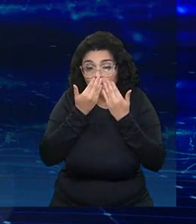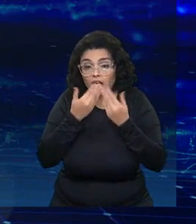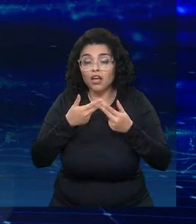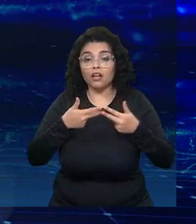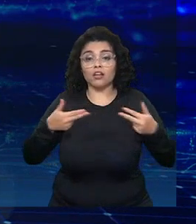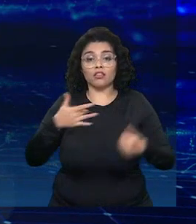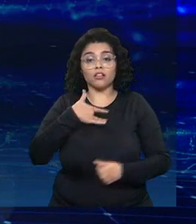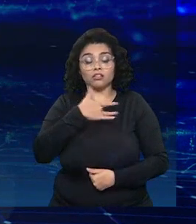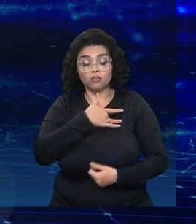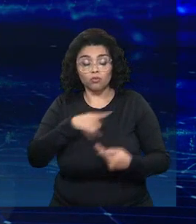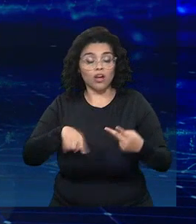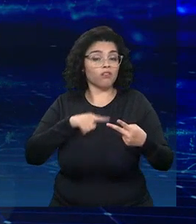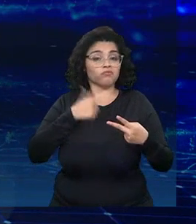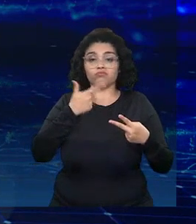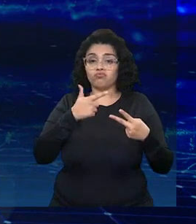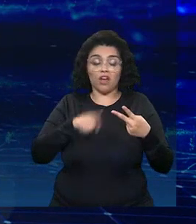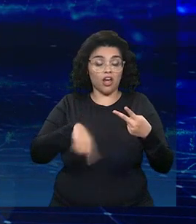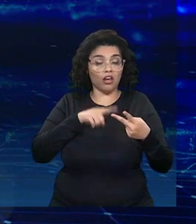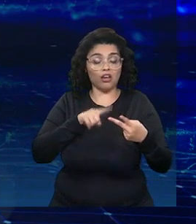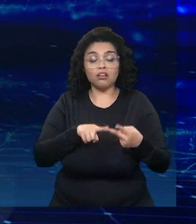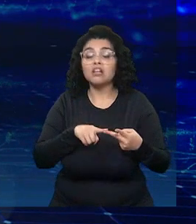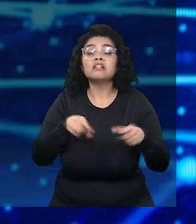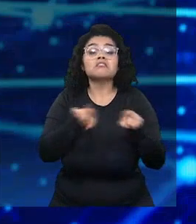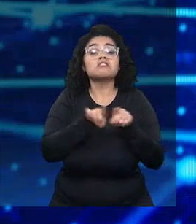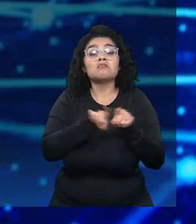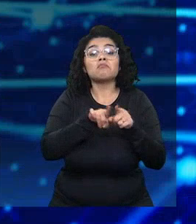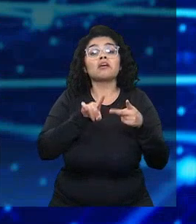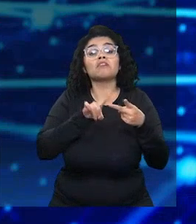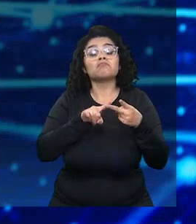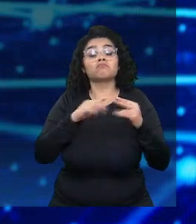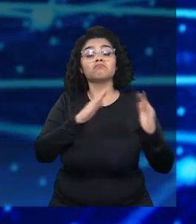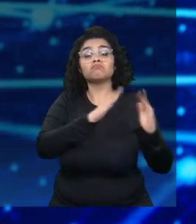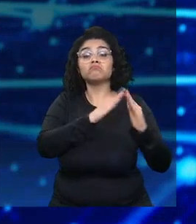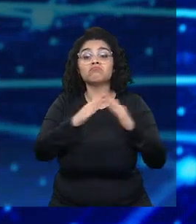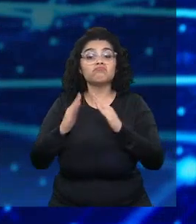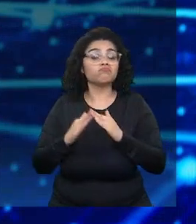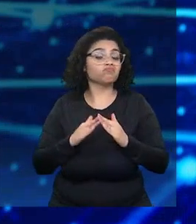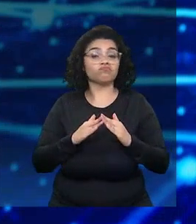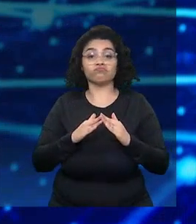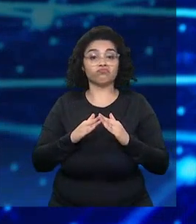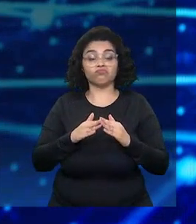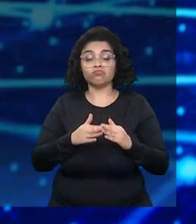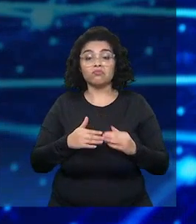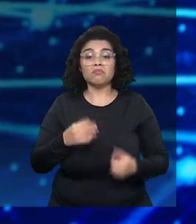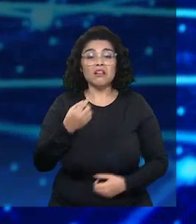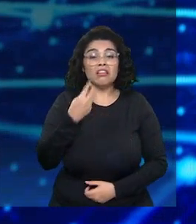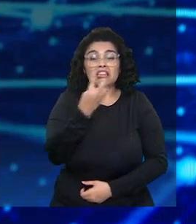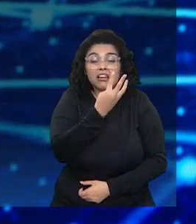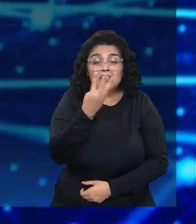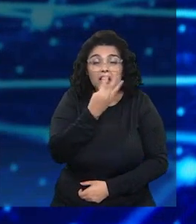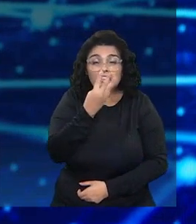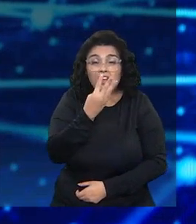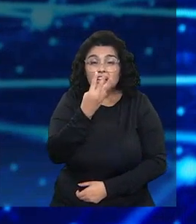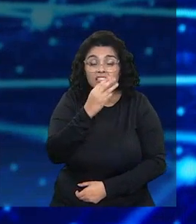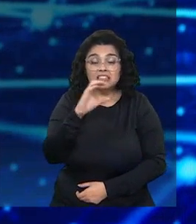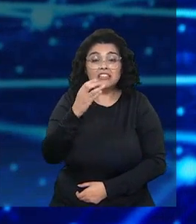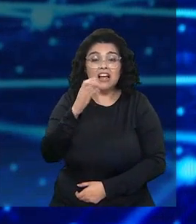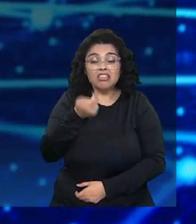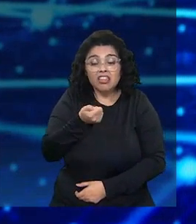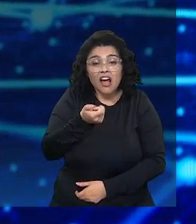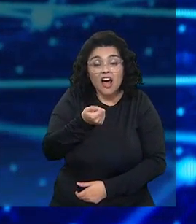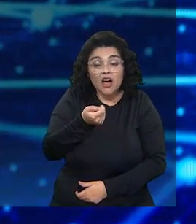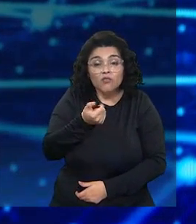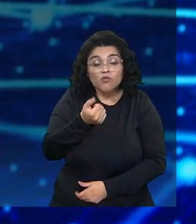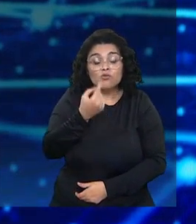saudável não aqui hoje está sendo oferecida 36 centavos por dia por alunos é o que tá sendo